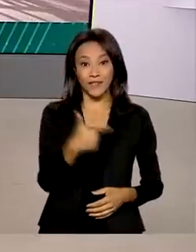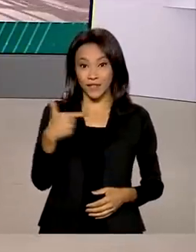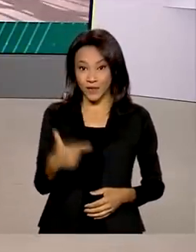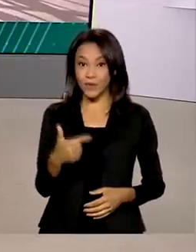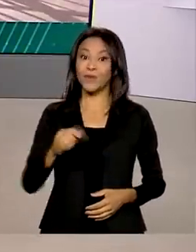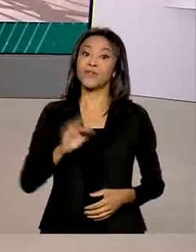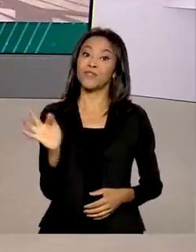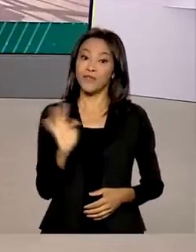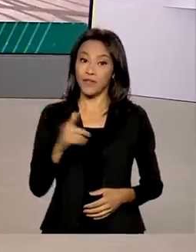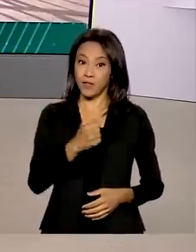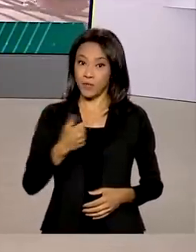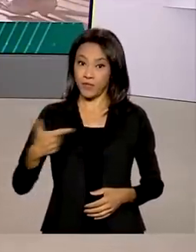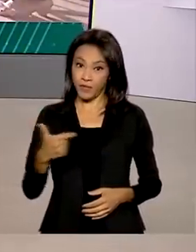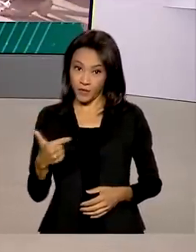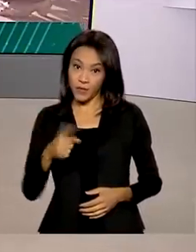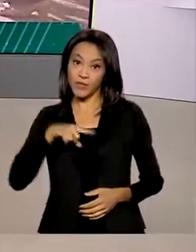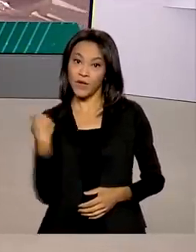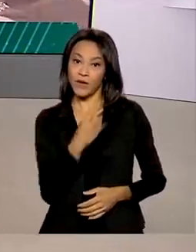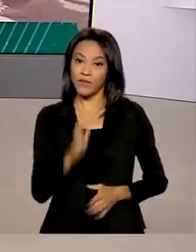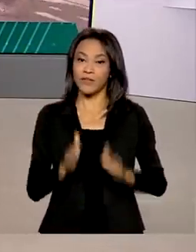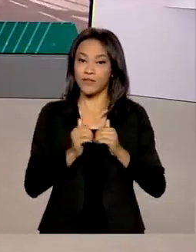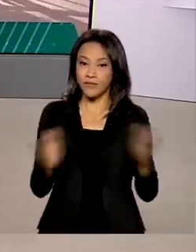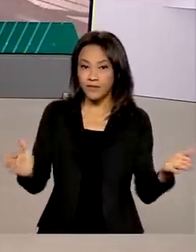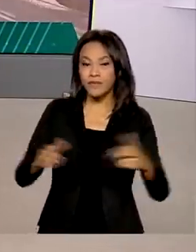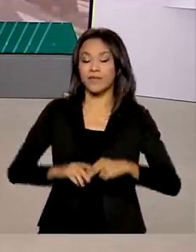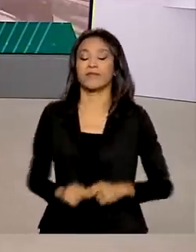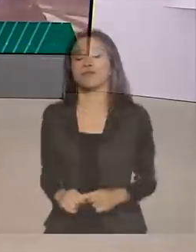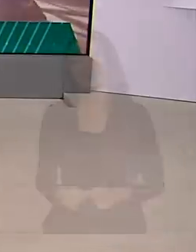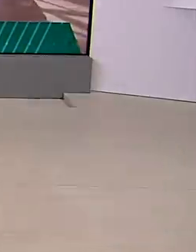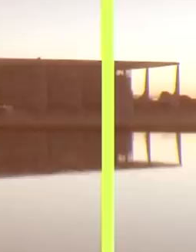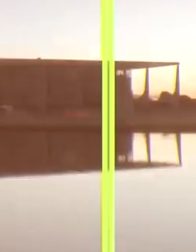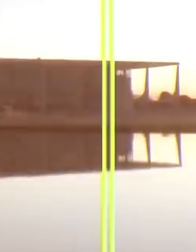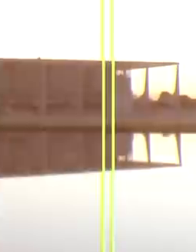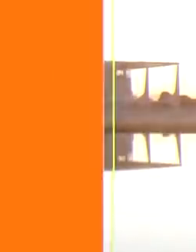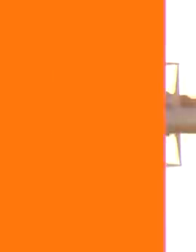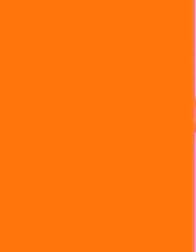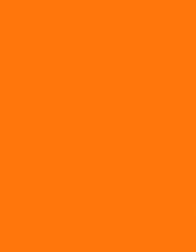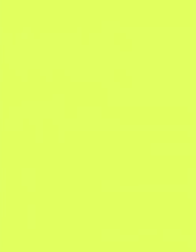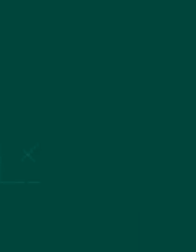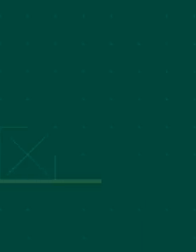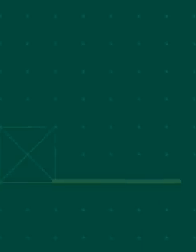de Fevereiro de 2022 o Brasil em dia está começando a